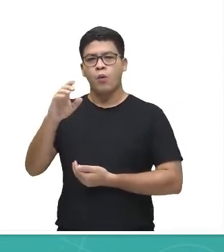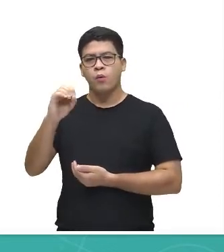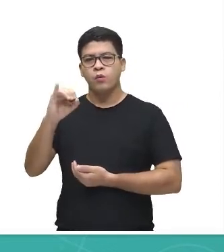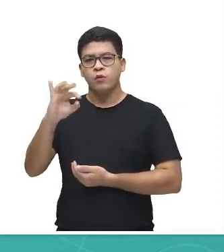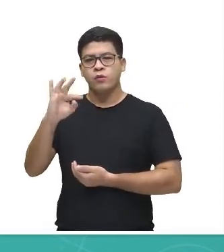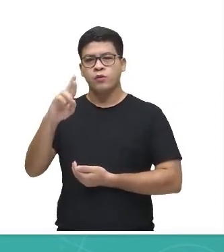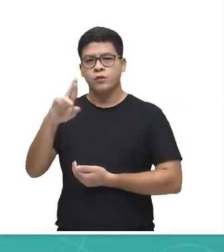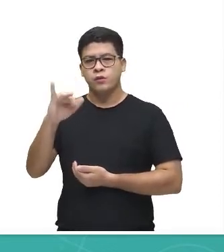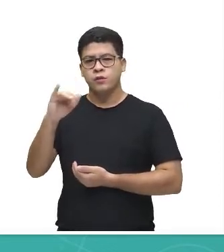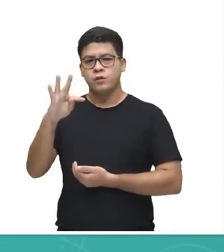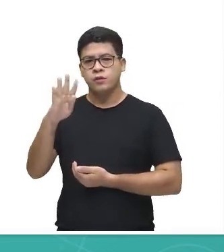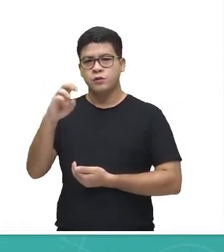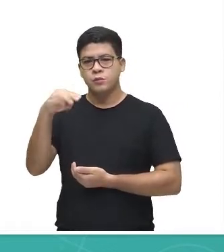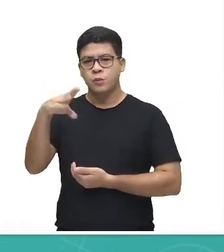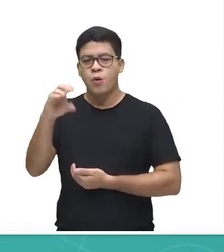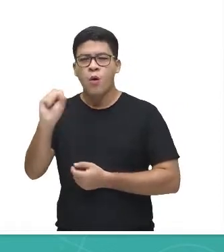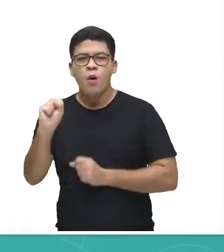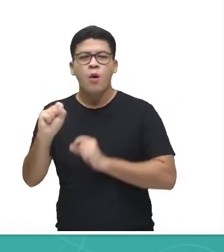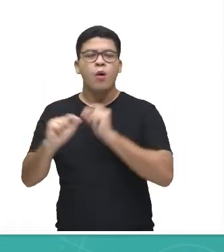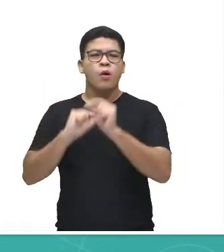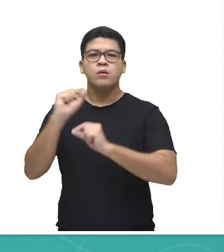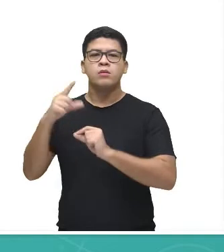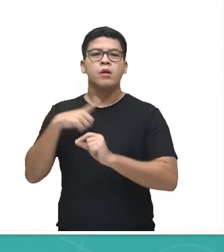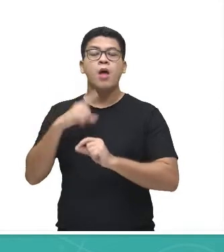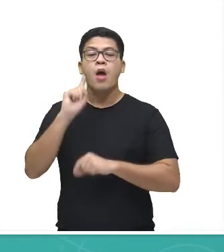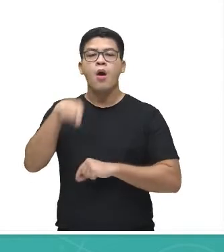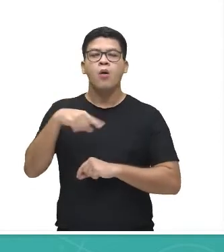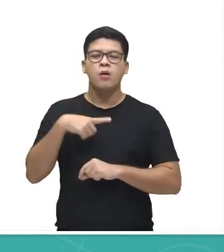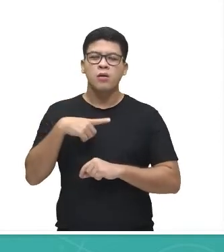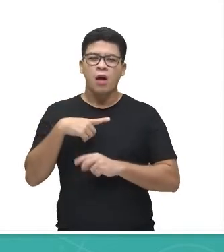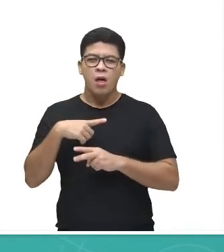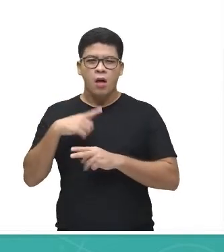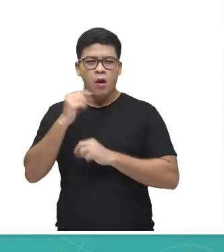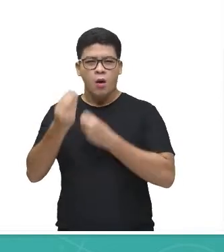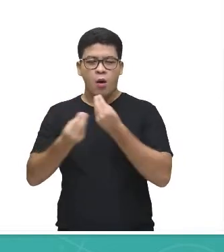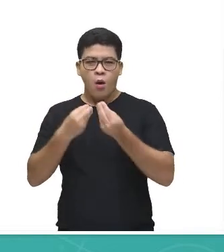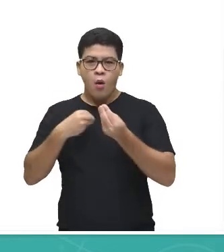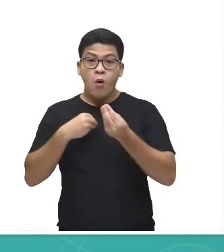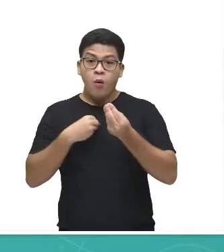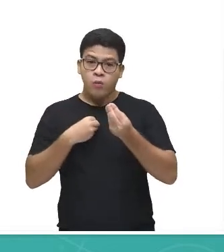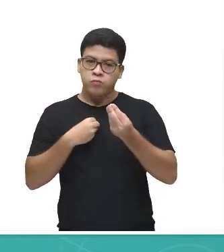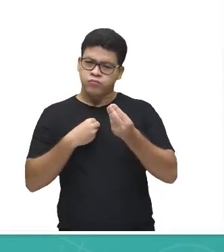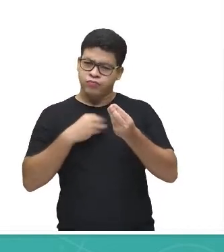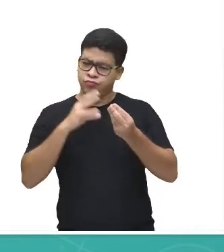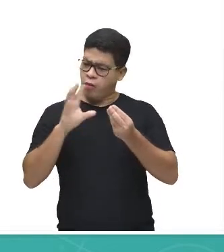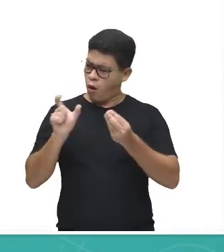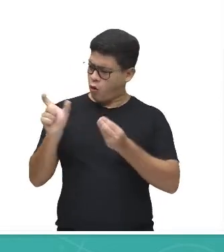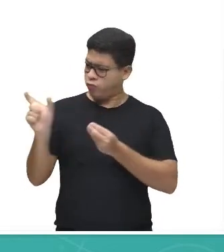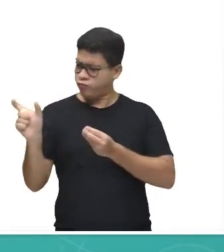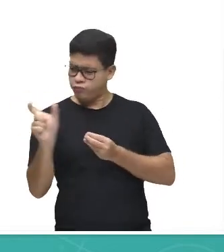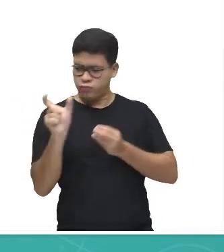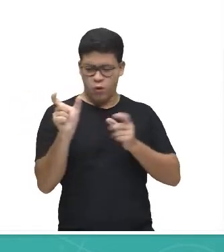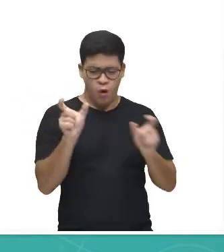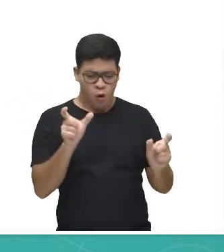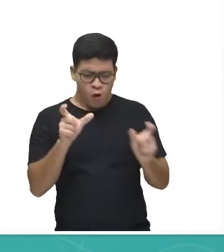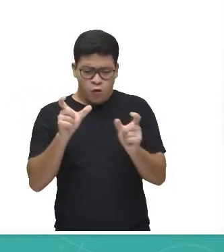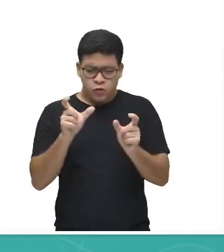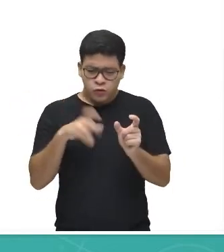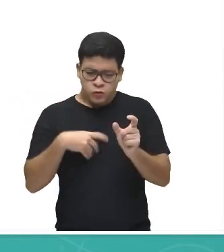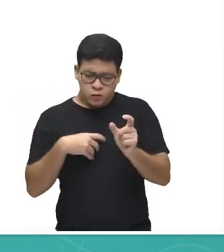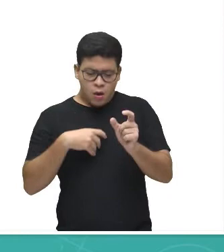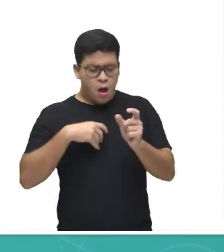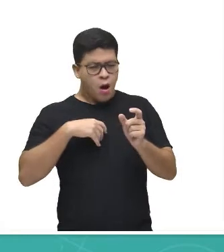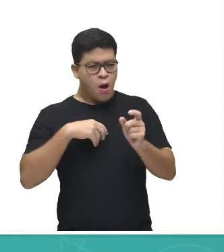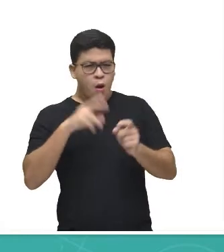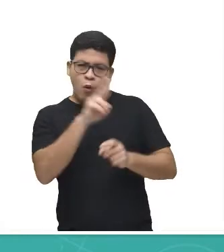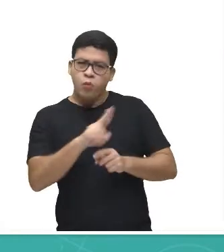são ferramentas que podemos utilizar para facilitar a resolução de cálculos, tá? Então